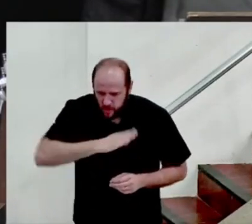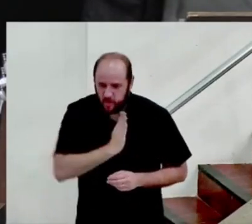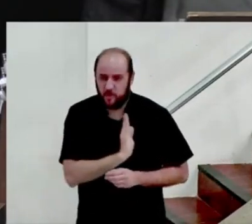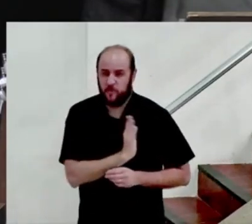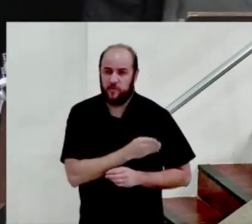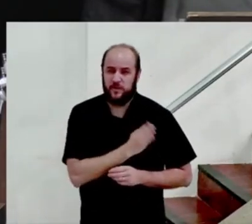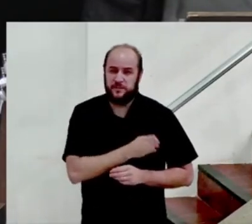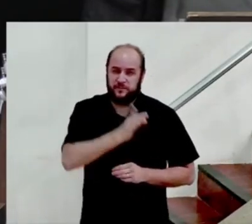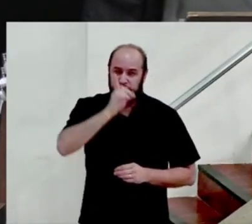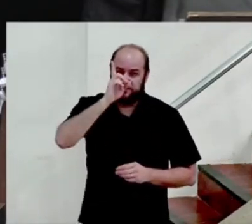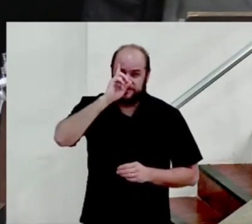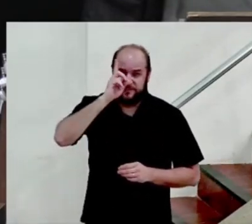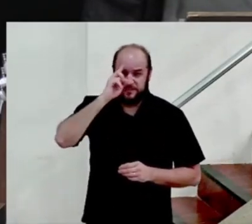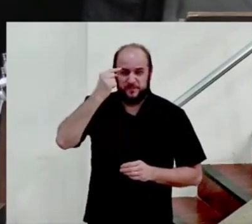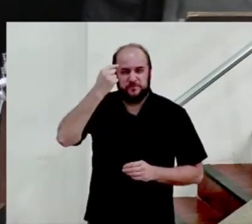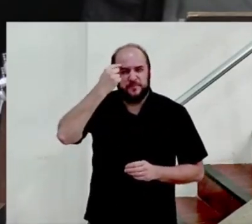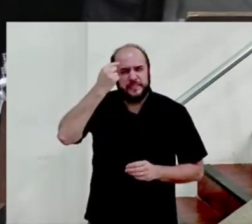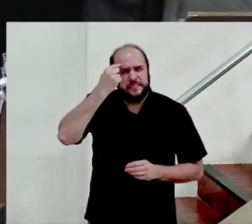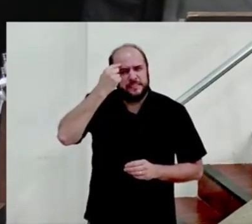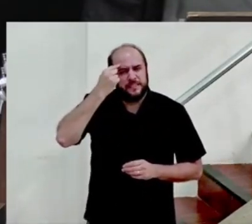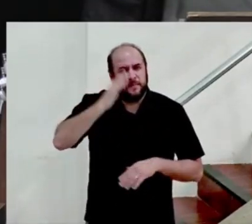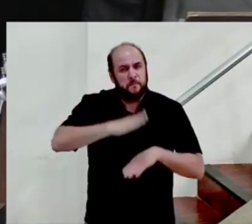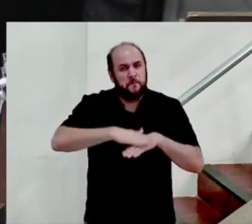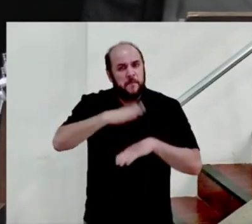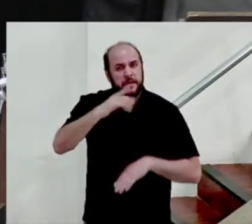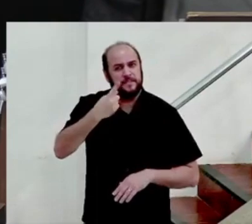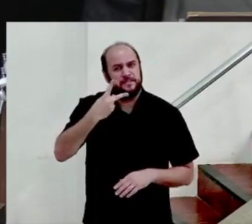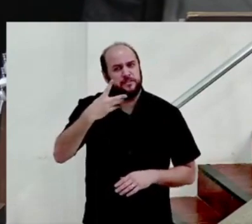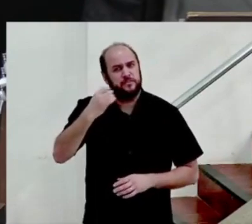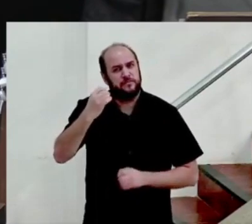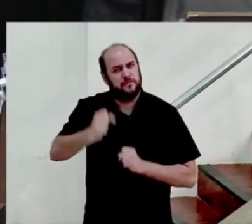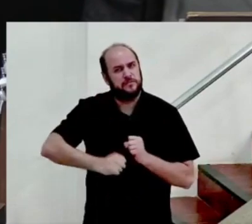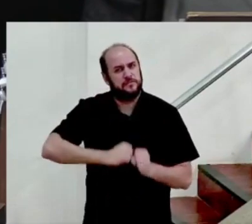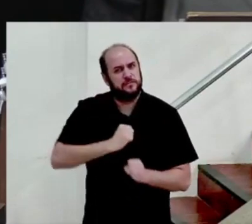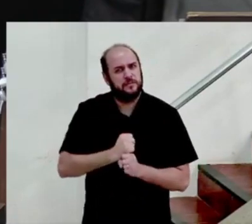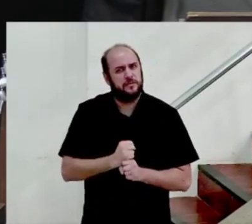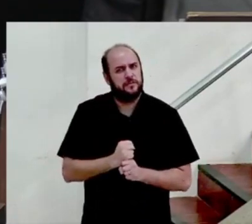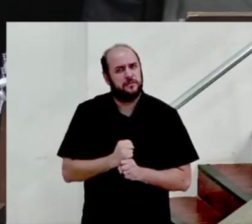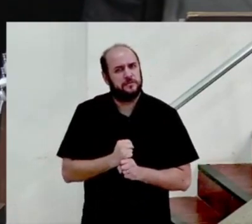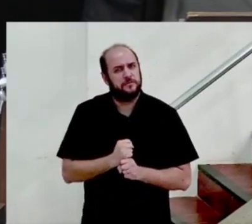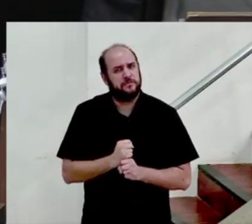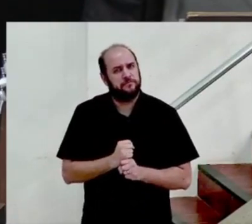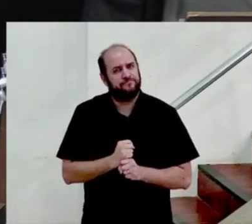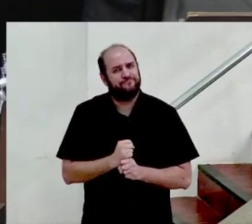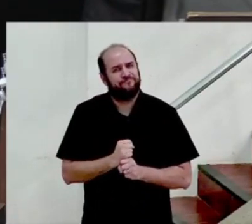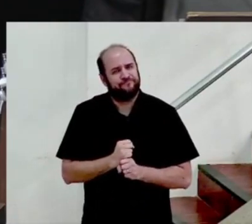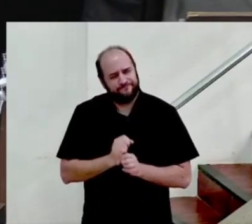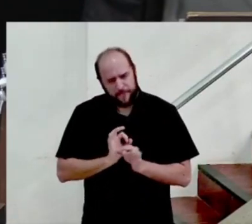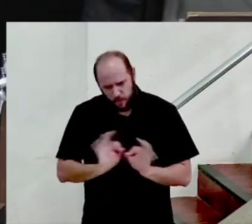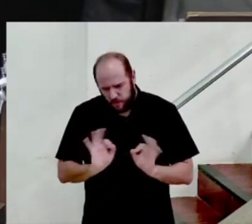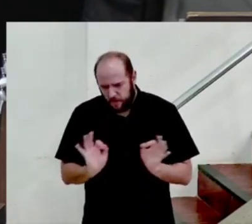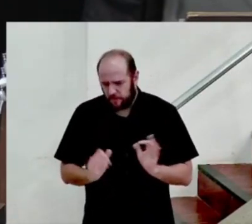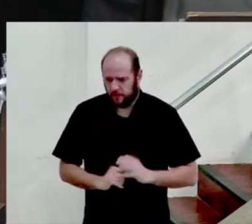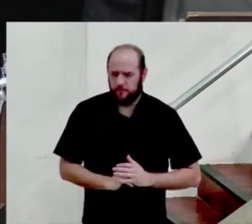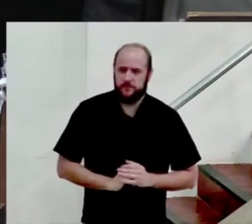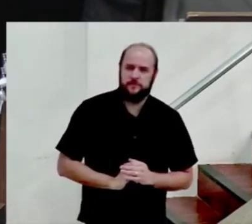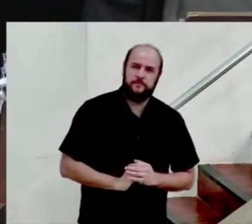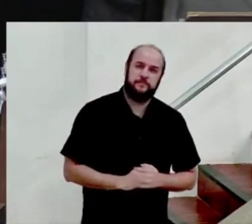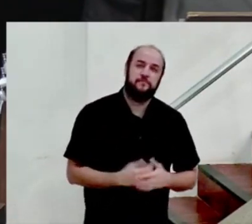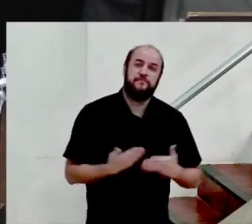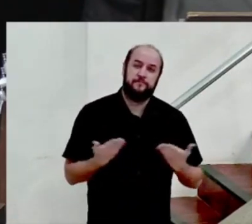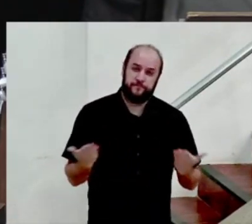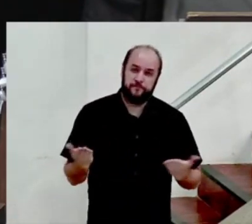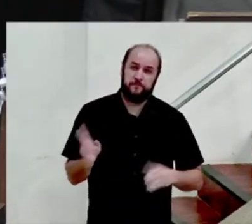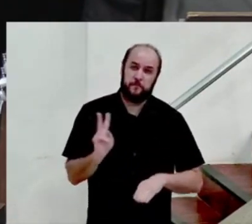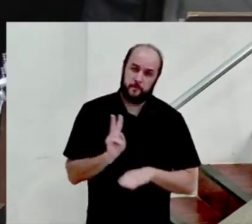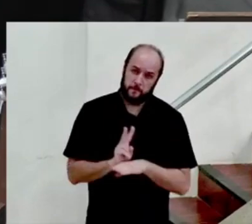todo dia, imagina isso com mais 120 anos acrescidos. É por isso que, preservando